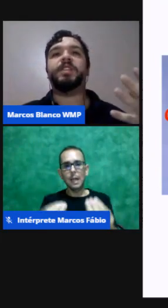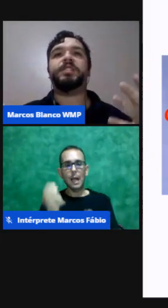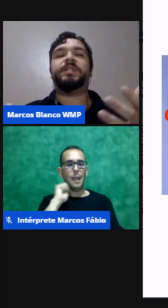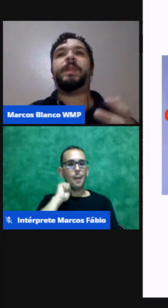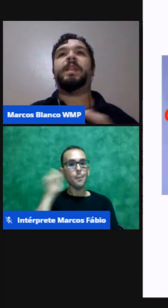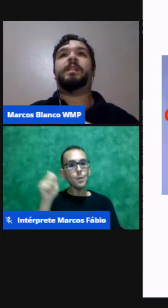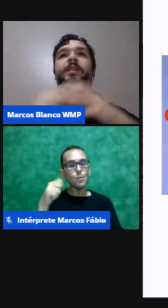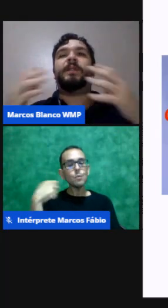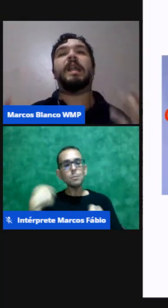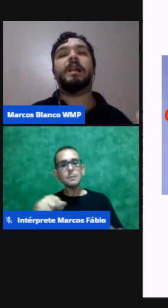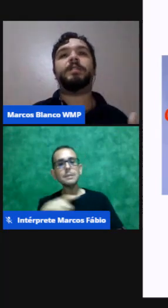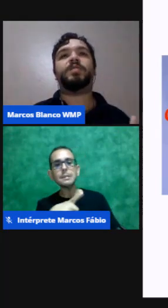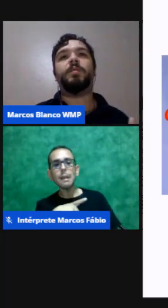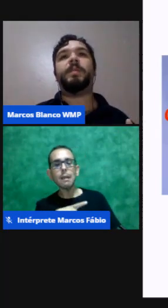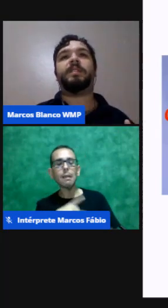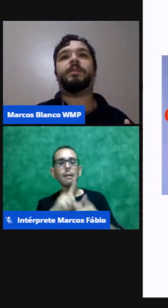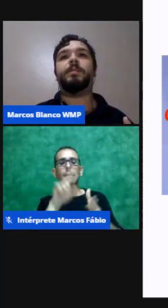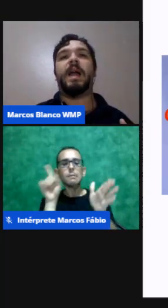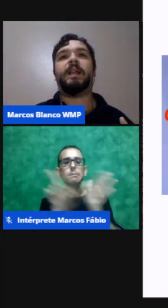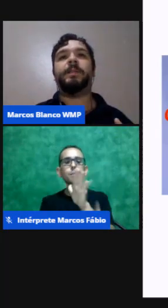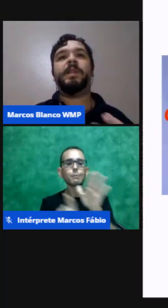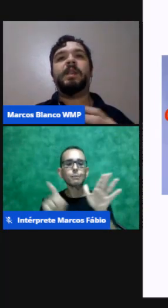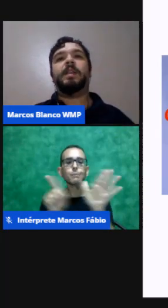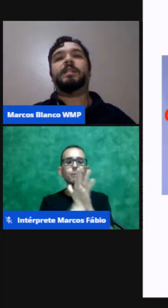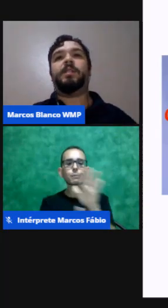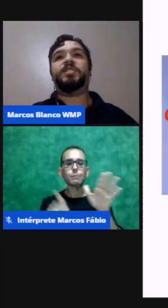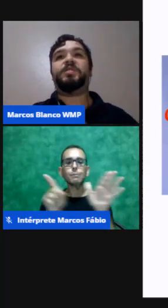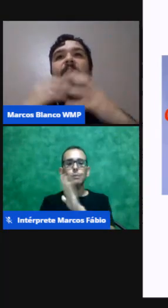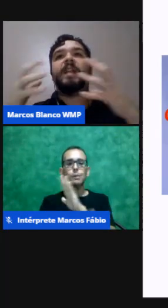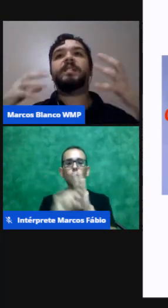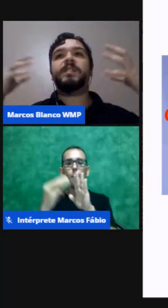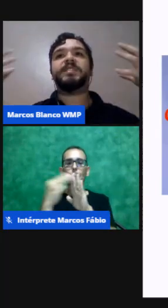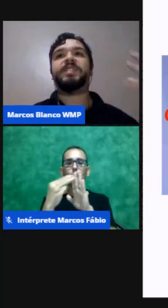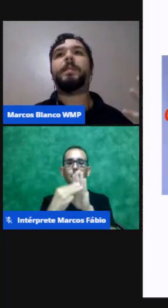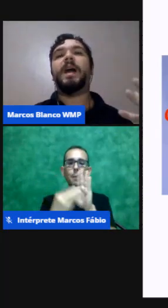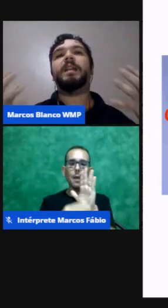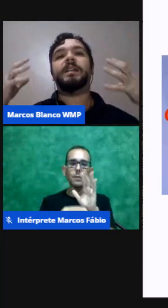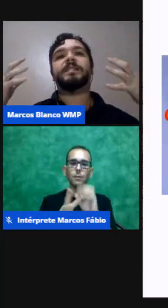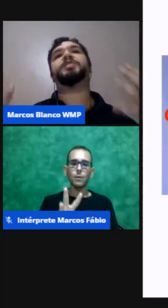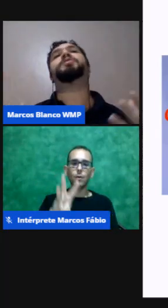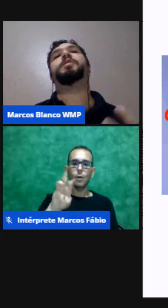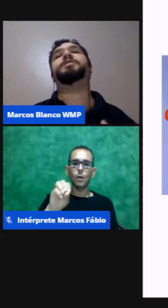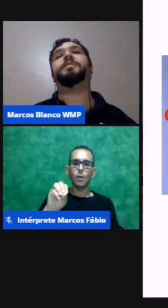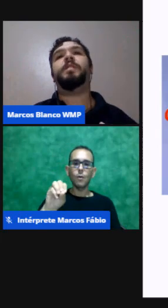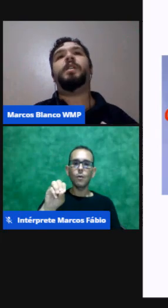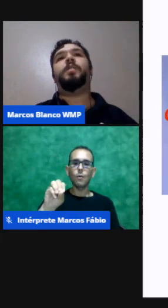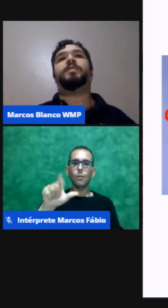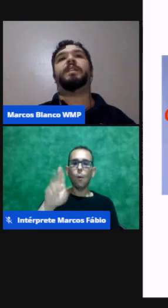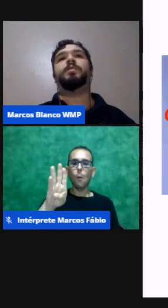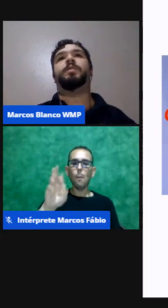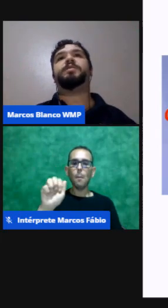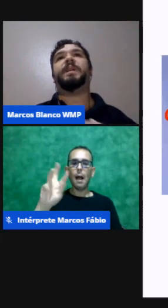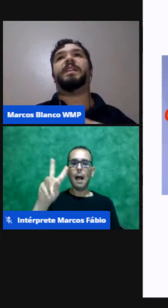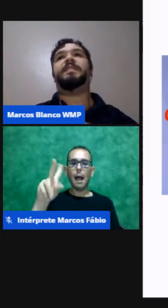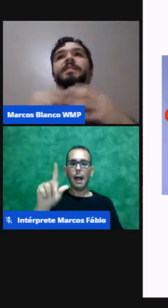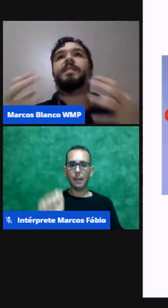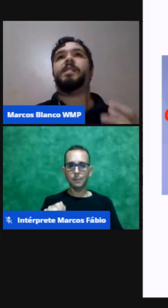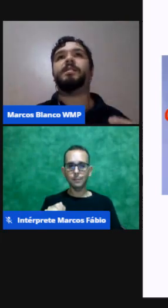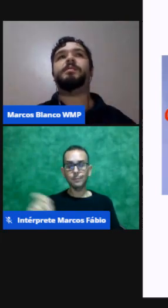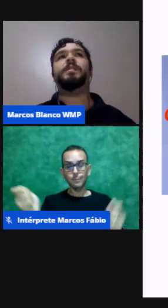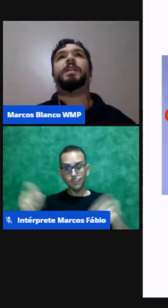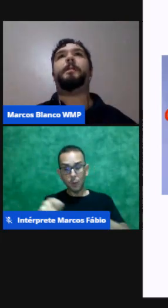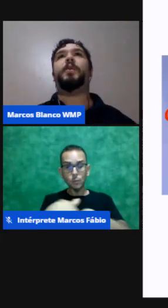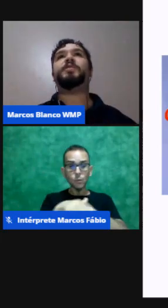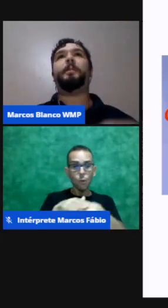terão questões falando sobre o método Wolbachia. Então, a gente pede que vocês trabalhem essas questões com os alunos para que